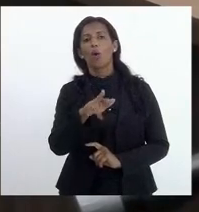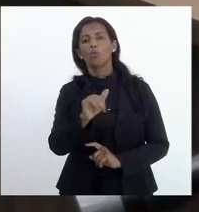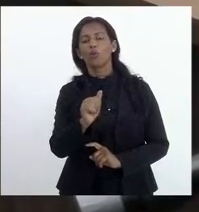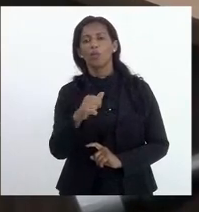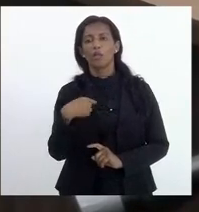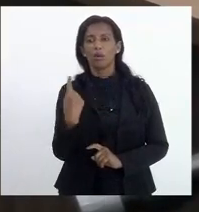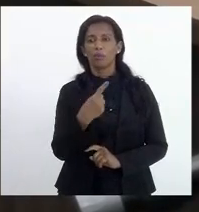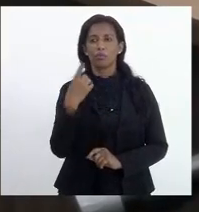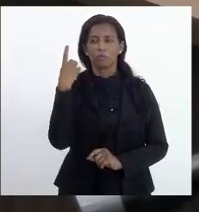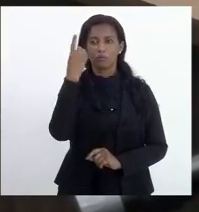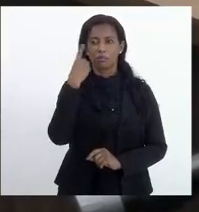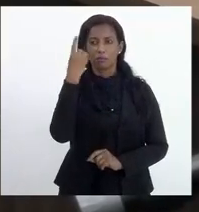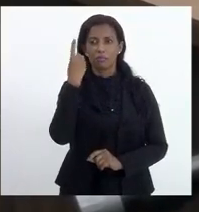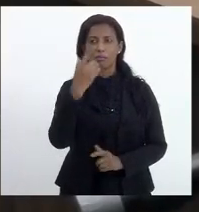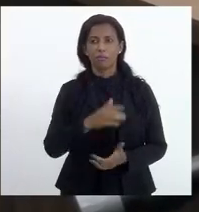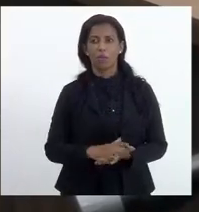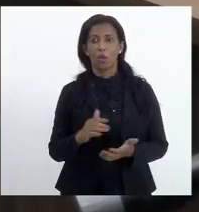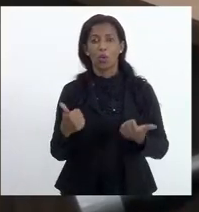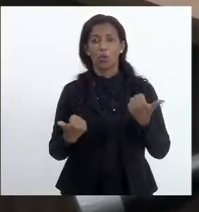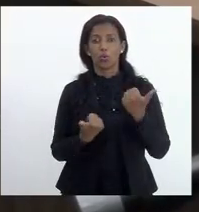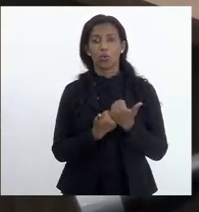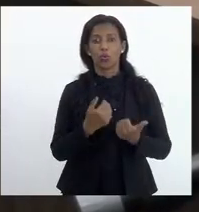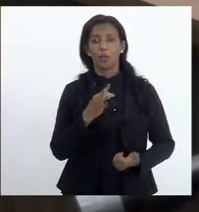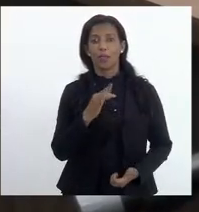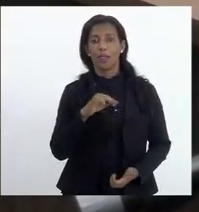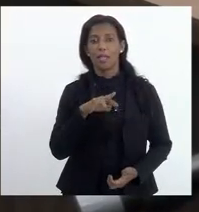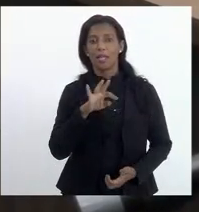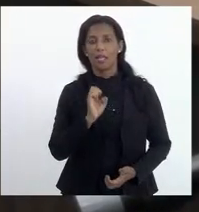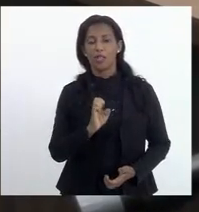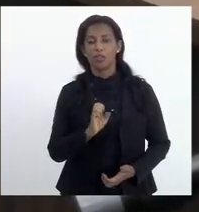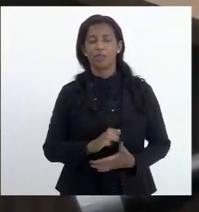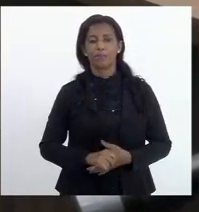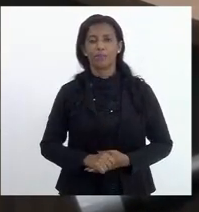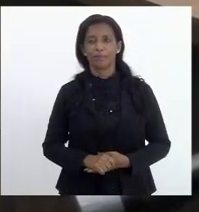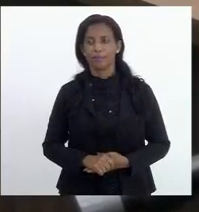nosso deputado subtenente Bernardo.